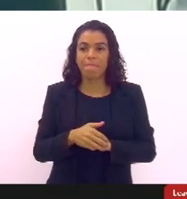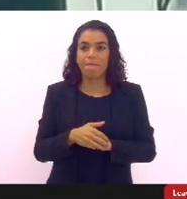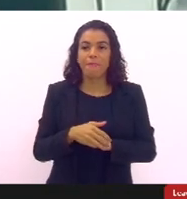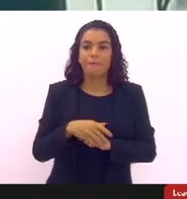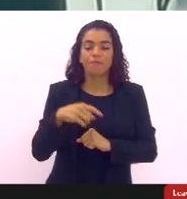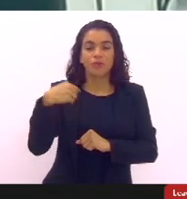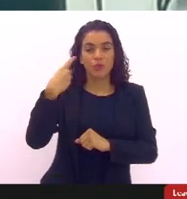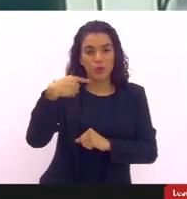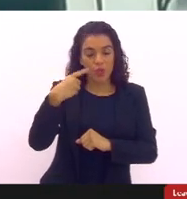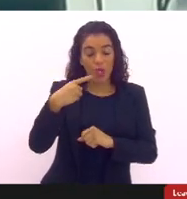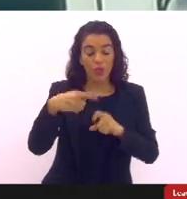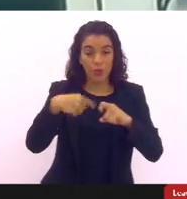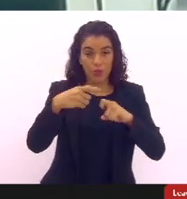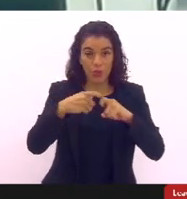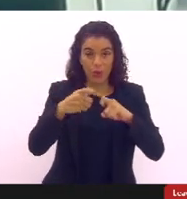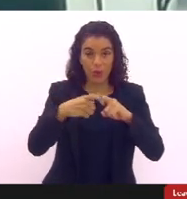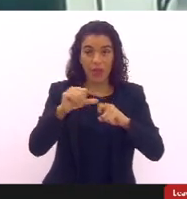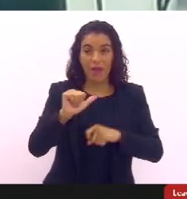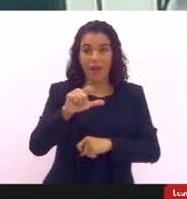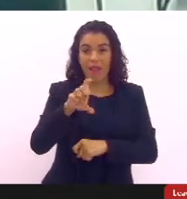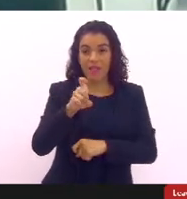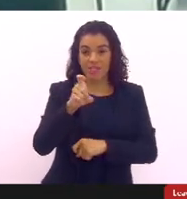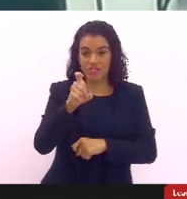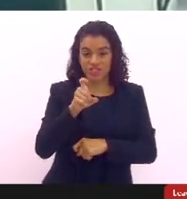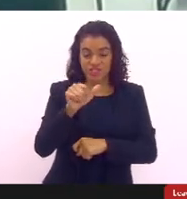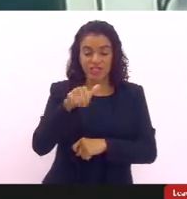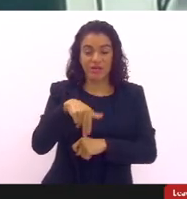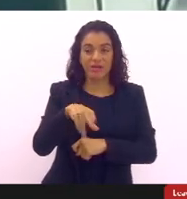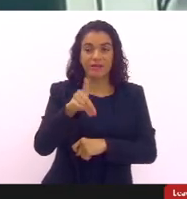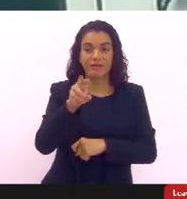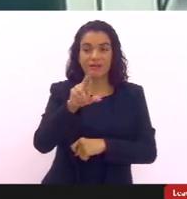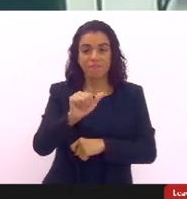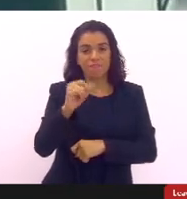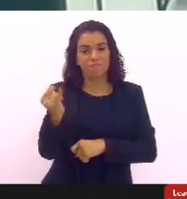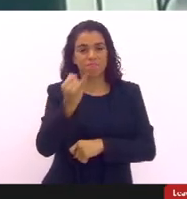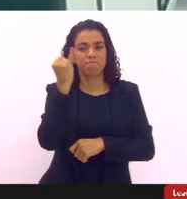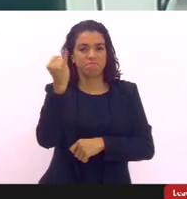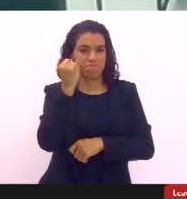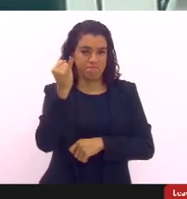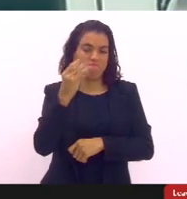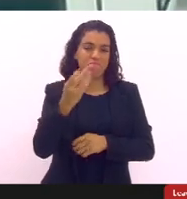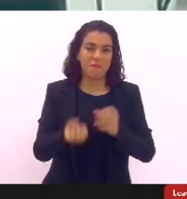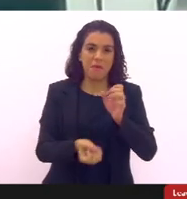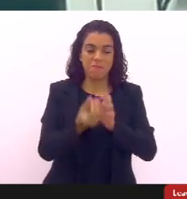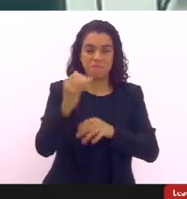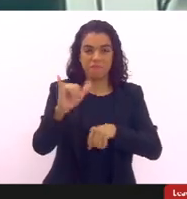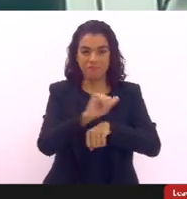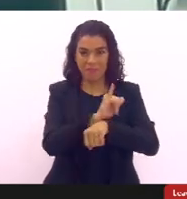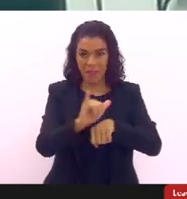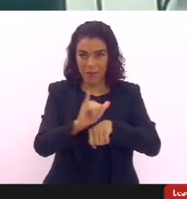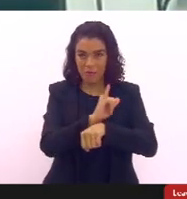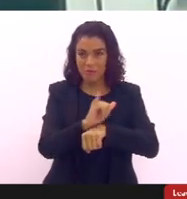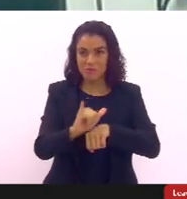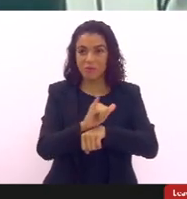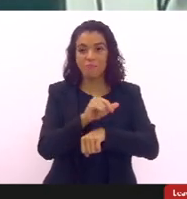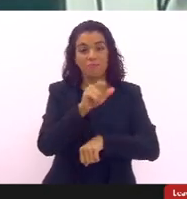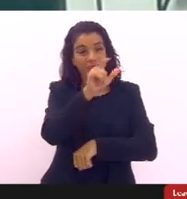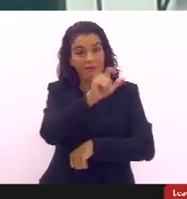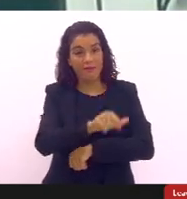importante nos momentos de preparação do planejamento desse recurso, da utilização desse recurso.